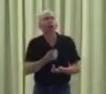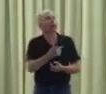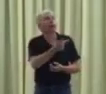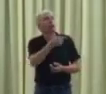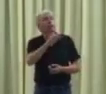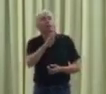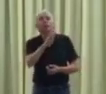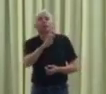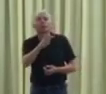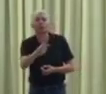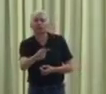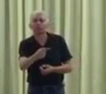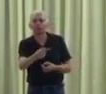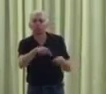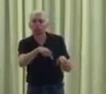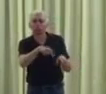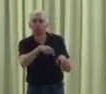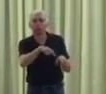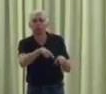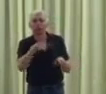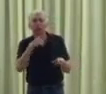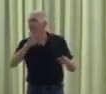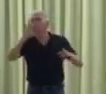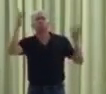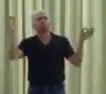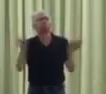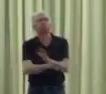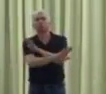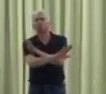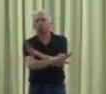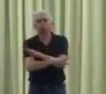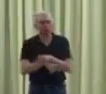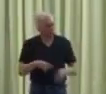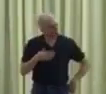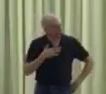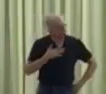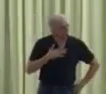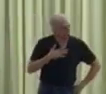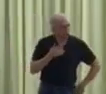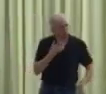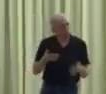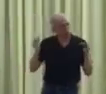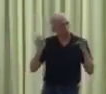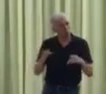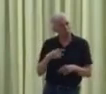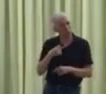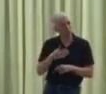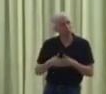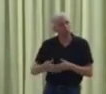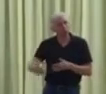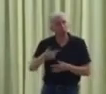que 2057 é que a coisa vai estar resolvida? Eu fico felicíssima, porque eu teria 100 anos